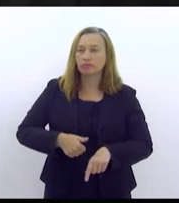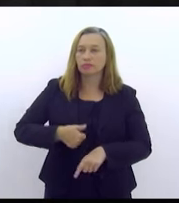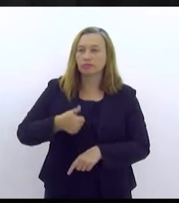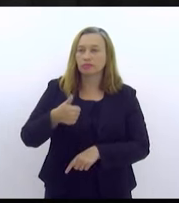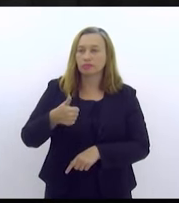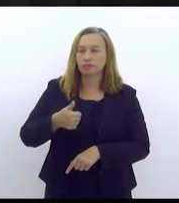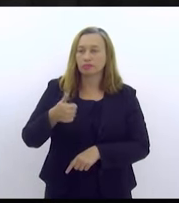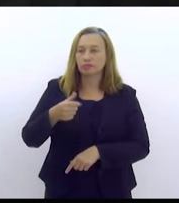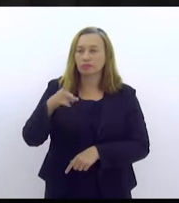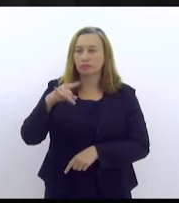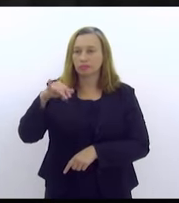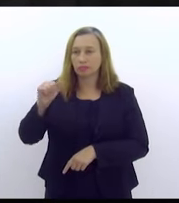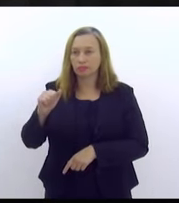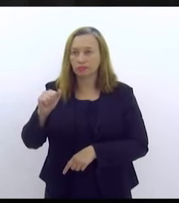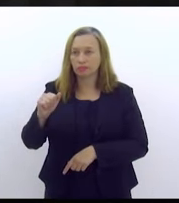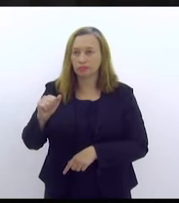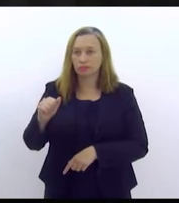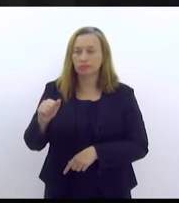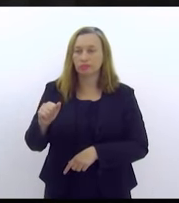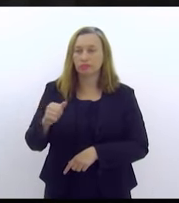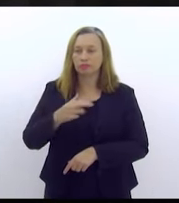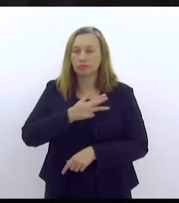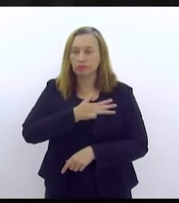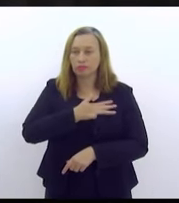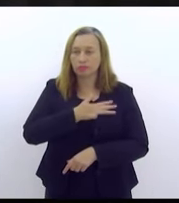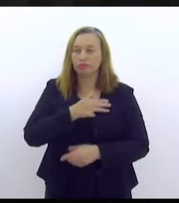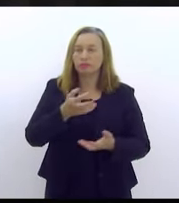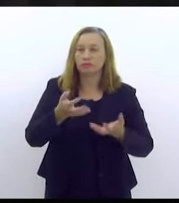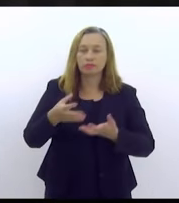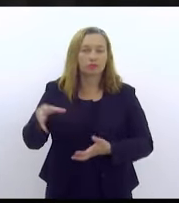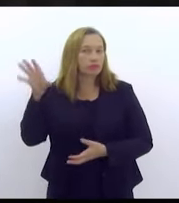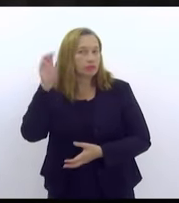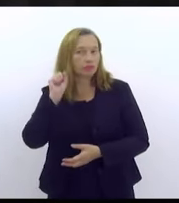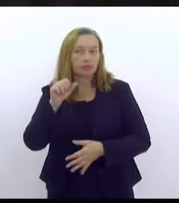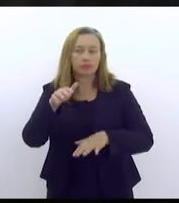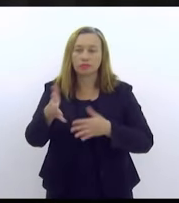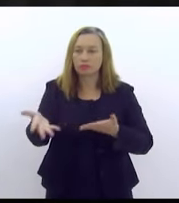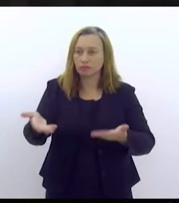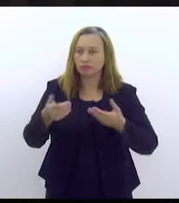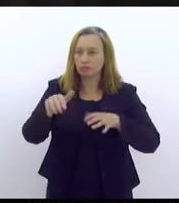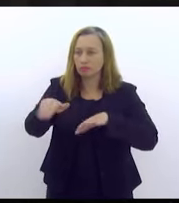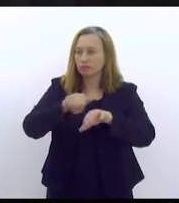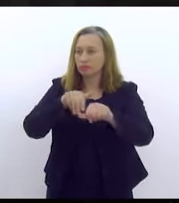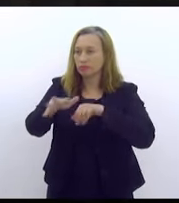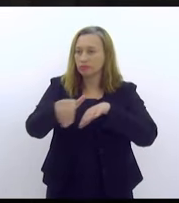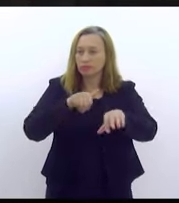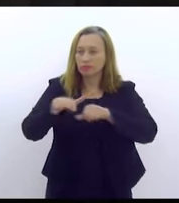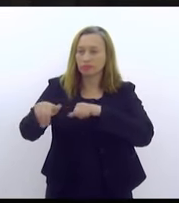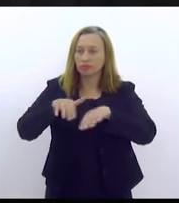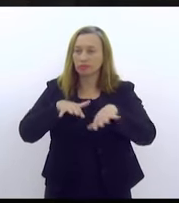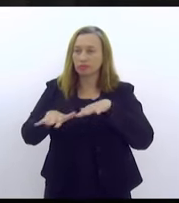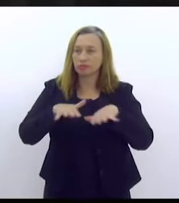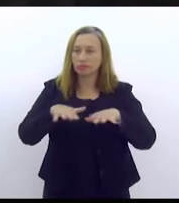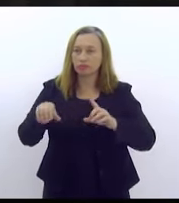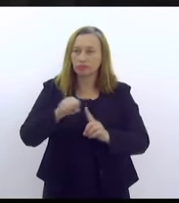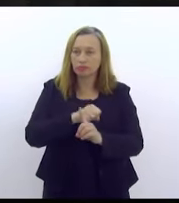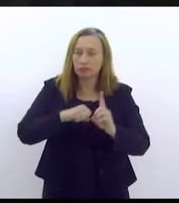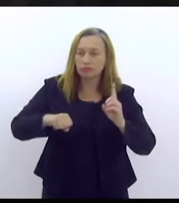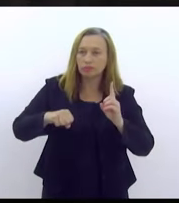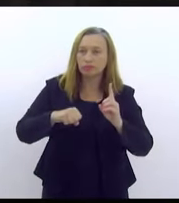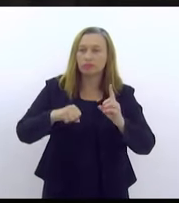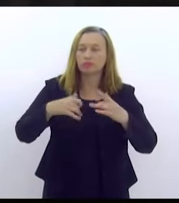damas de todo o mundo. As mulheres querem ouvir o nosso chamado. manifestemos-nos em solidariedade às